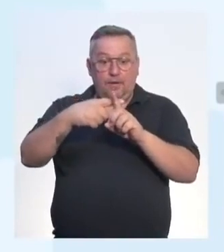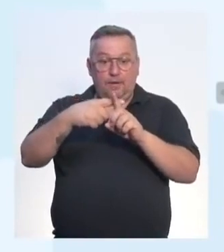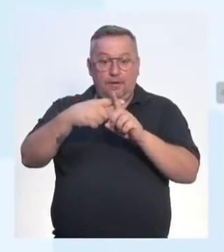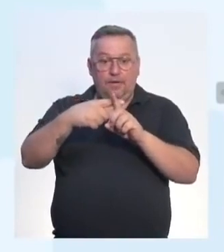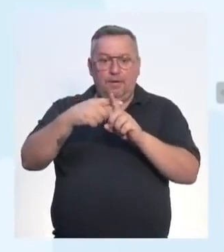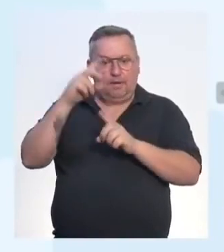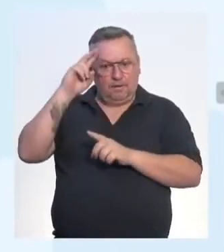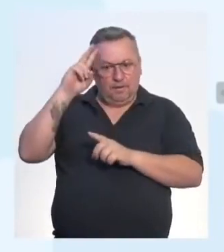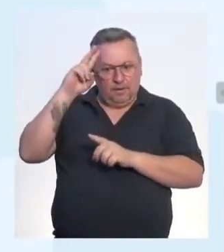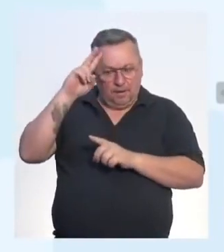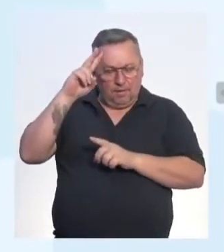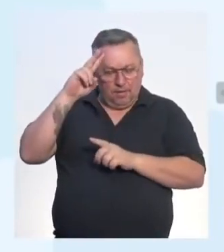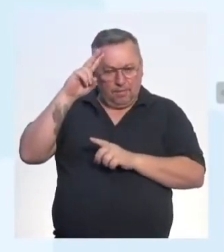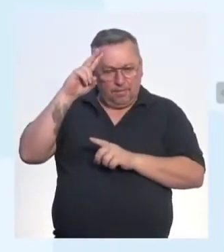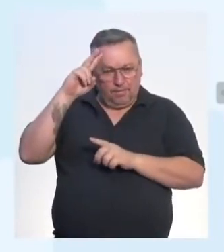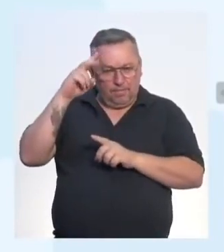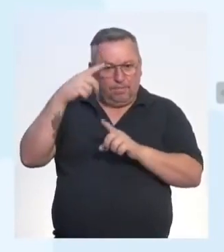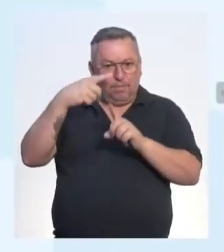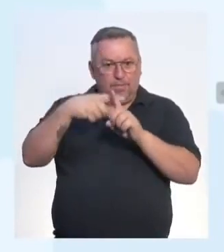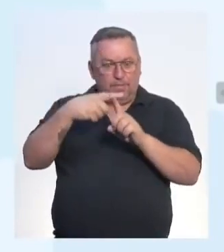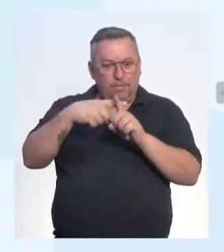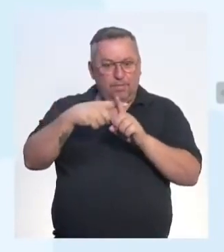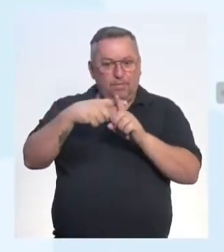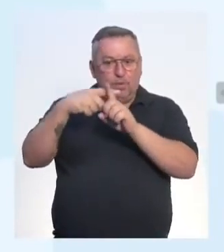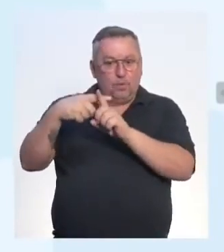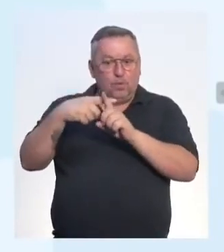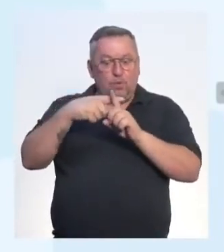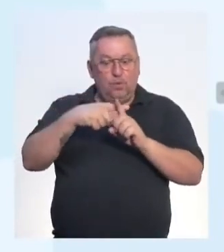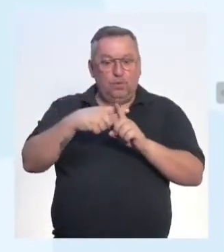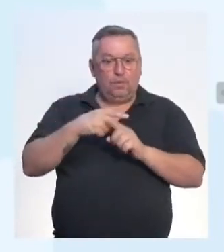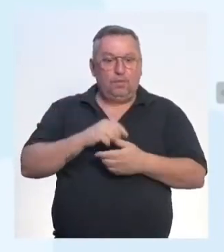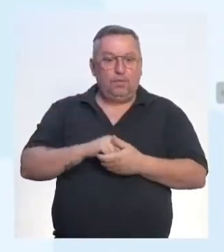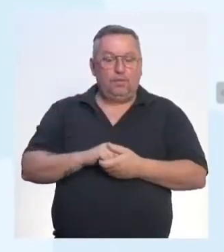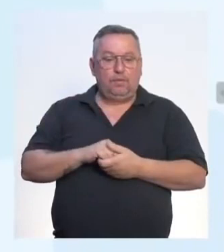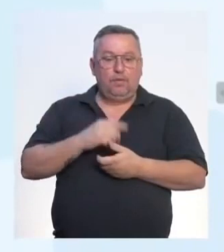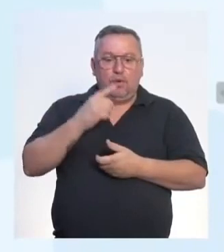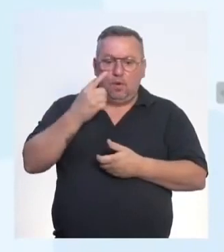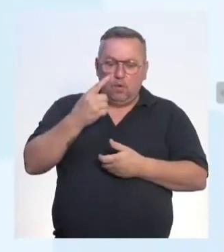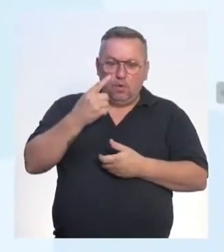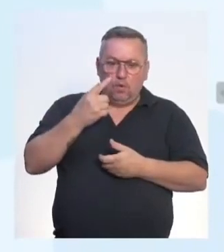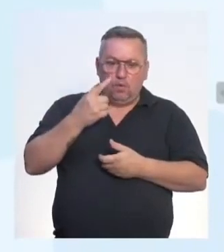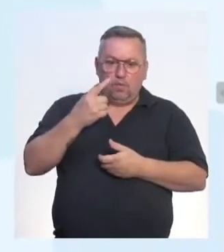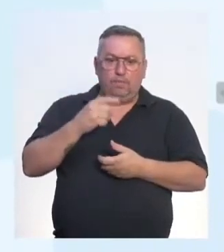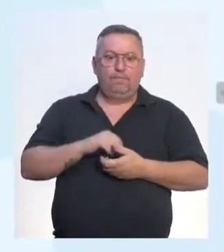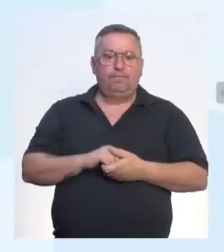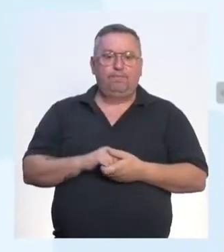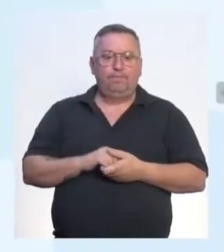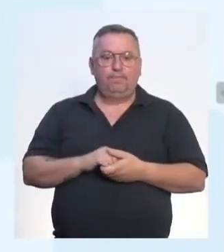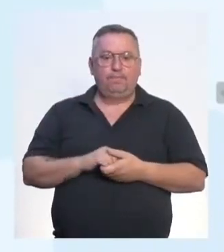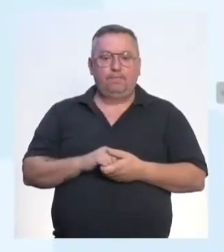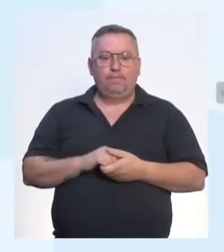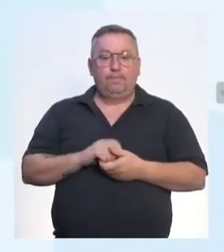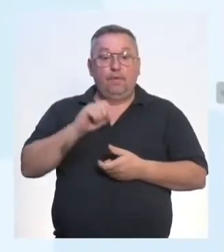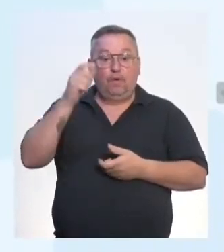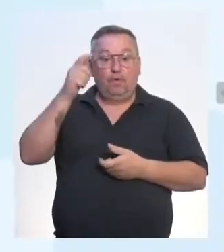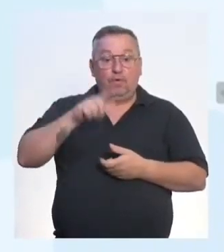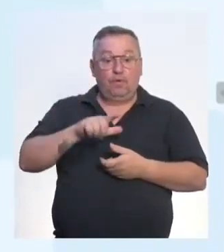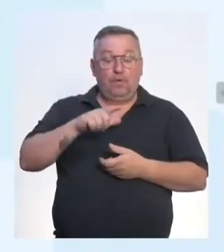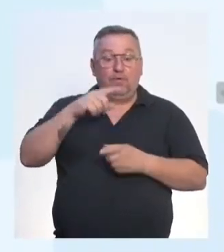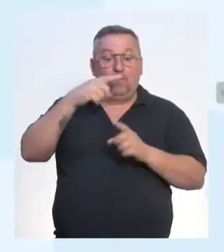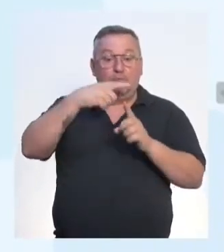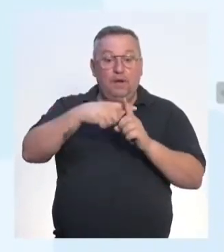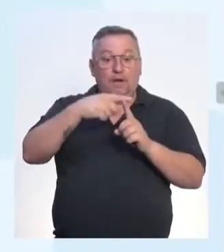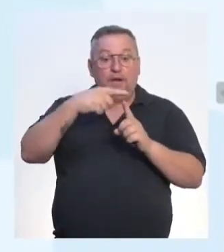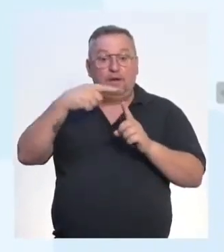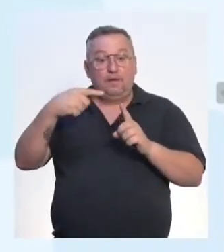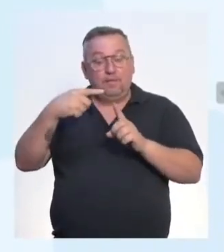primeiro aqui. Então, eu vou ter um positivo aqui. 1 vezes 1 dá 1 positivo. Ok. Aqui, de novo, ó, regra de